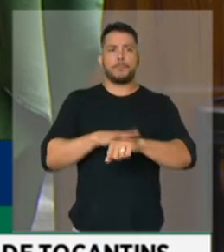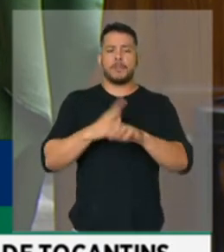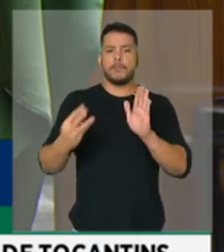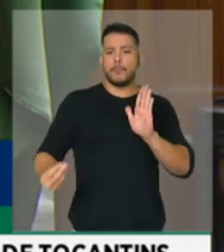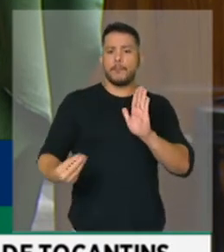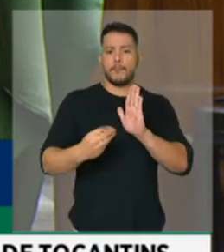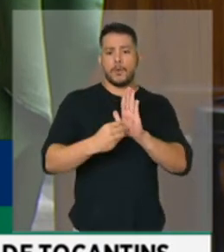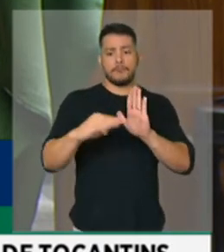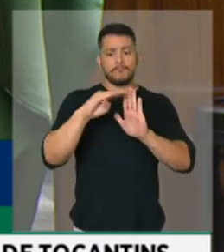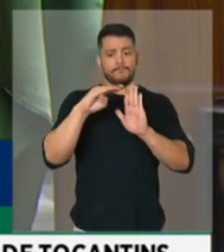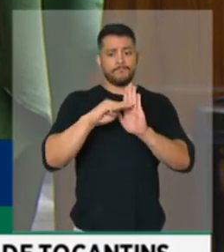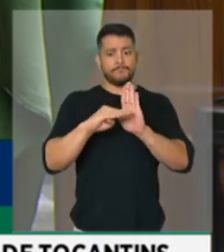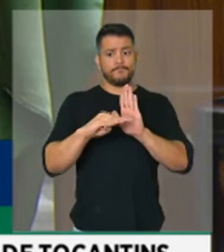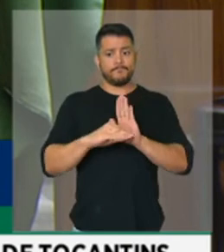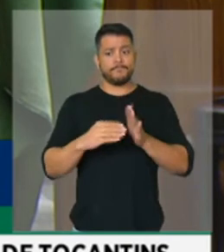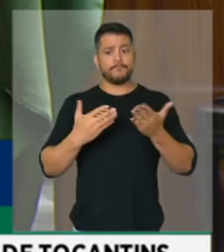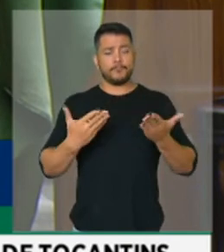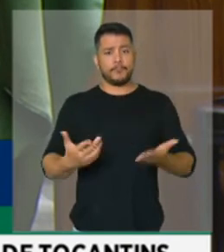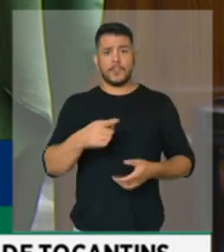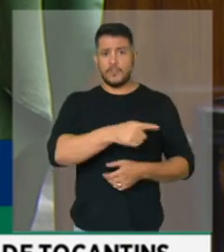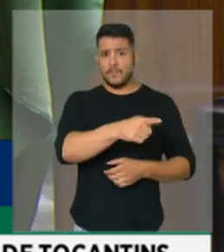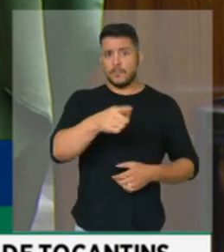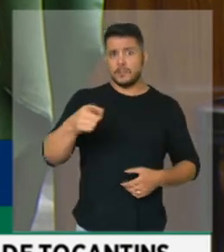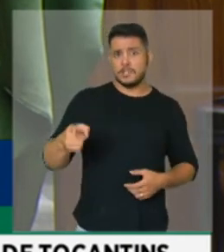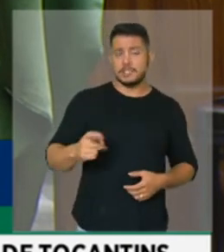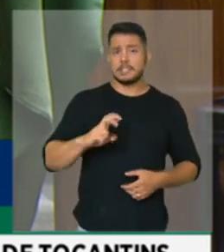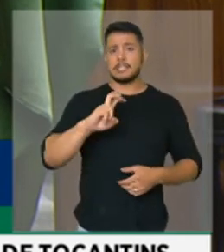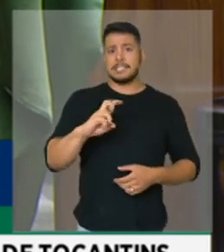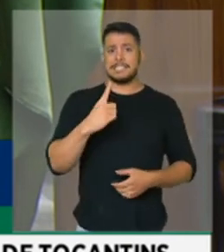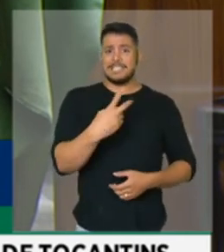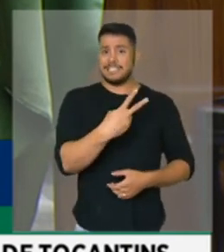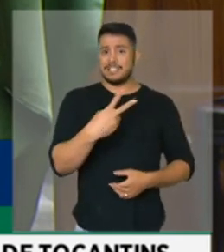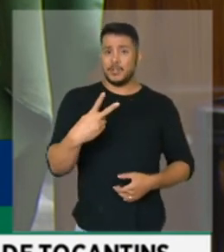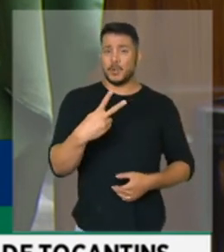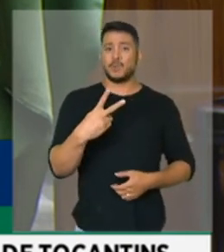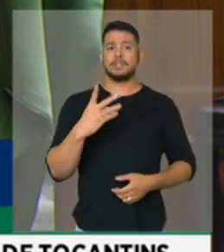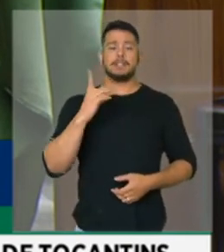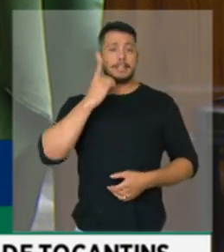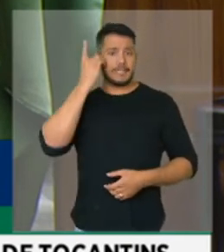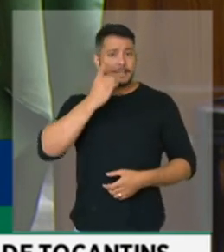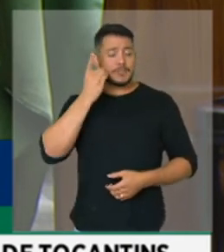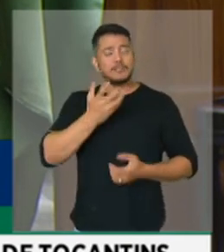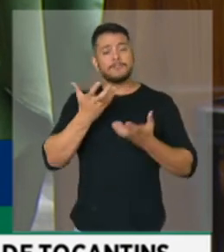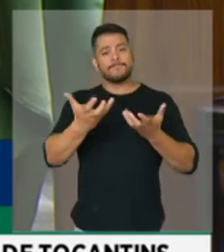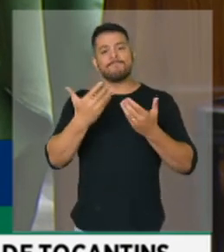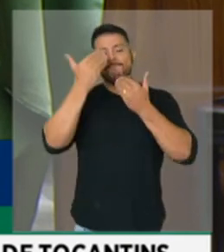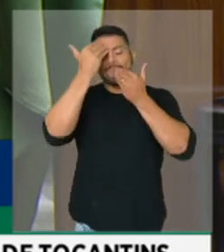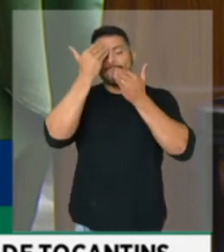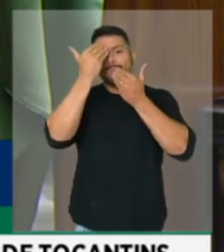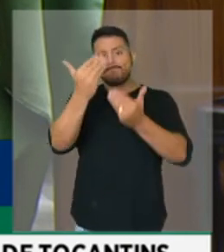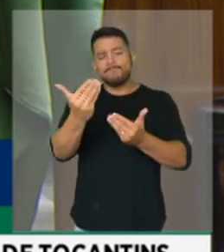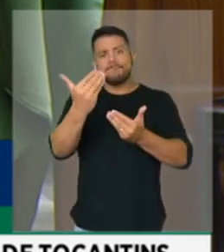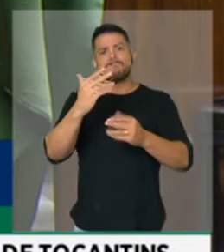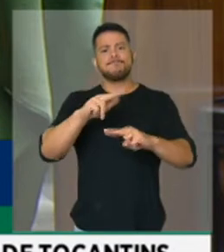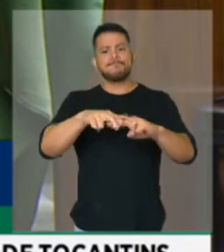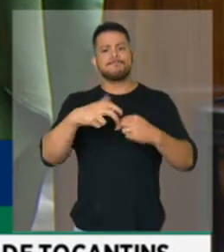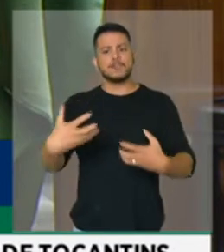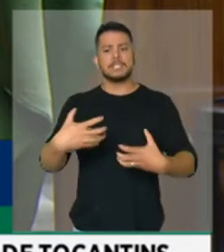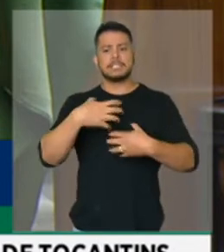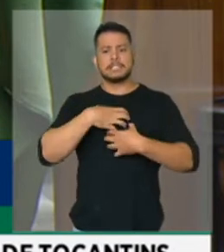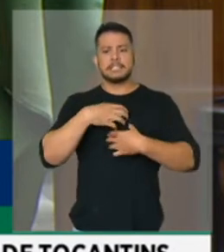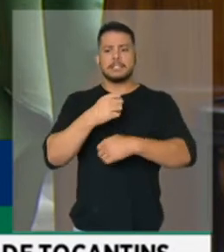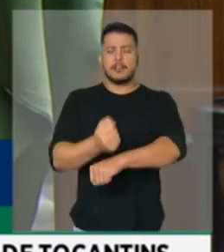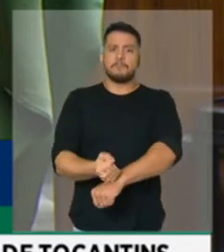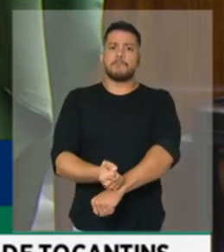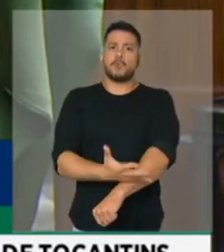um de vocês, colegas, meus 512 colegas parlamentares federais, agradecer, porque é com muita emoção quando aqui